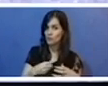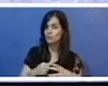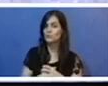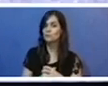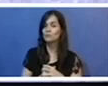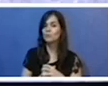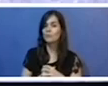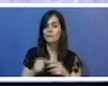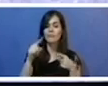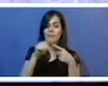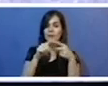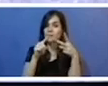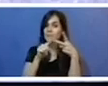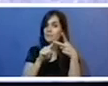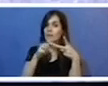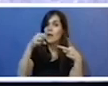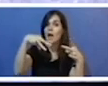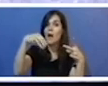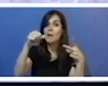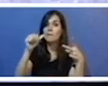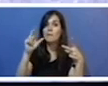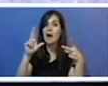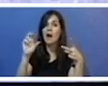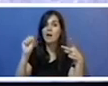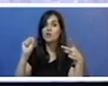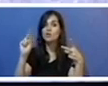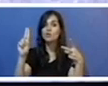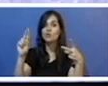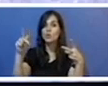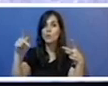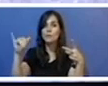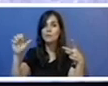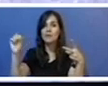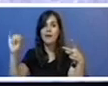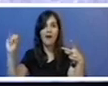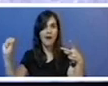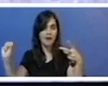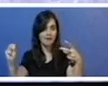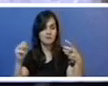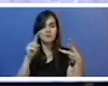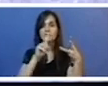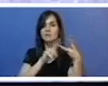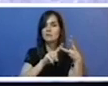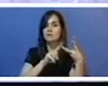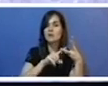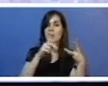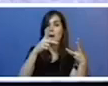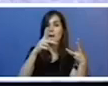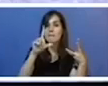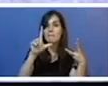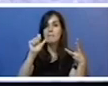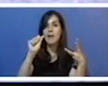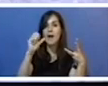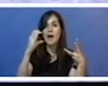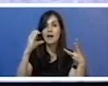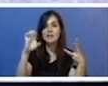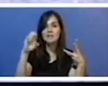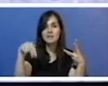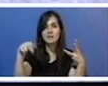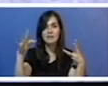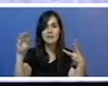monotremados, os marsupiais e os placentários. Os monotremados são mamíferos com características